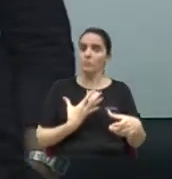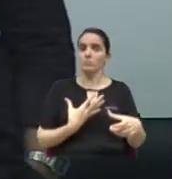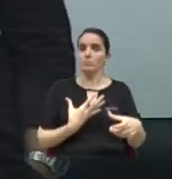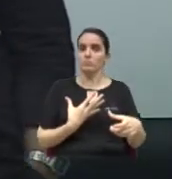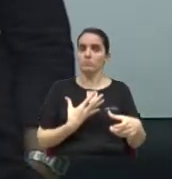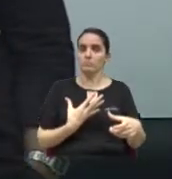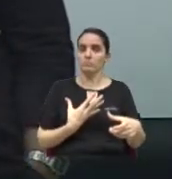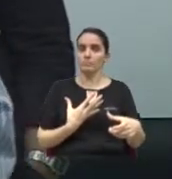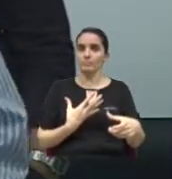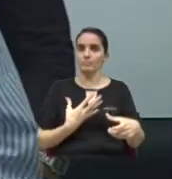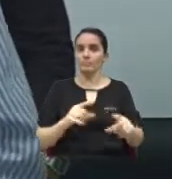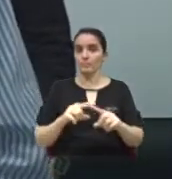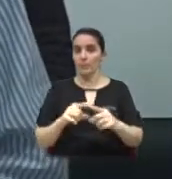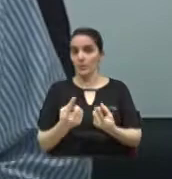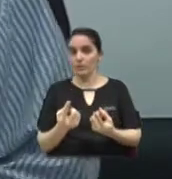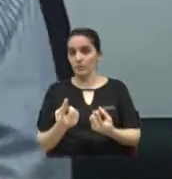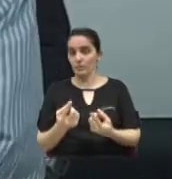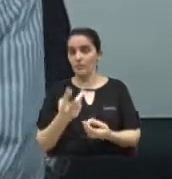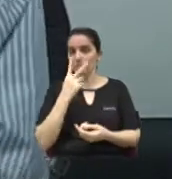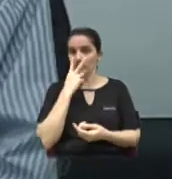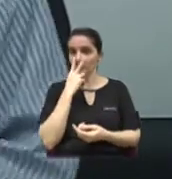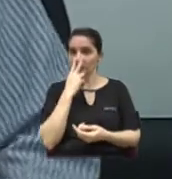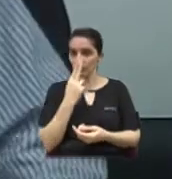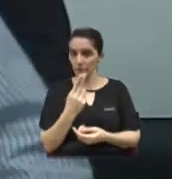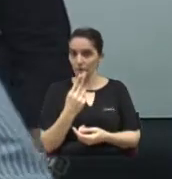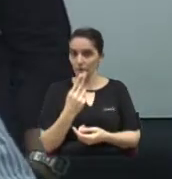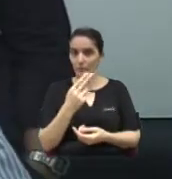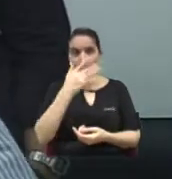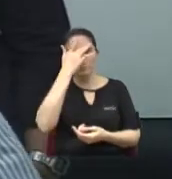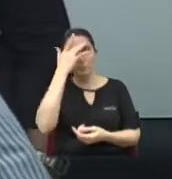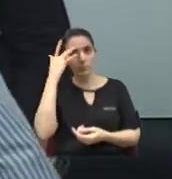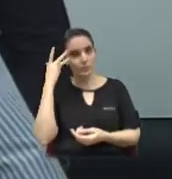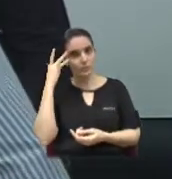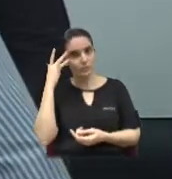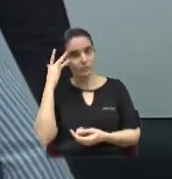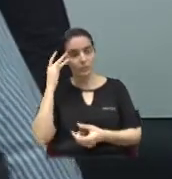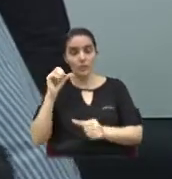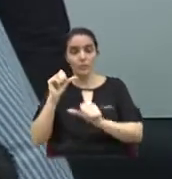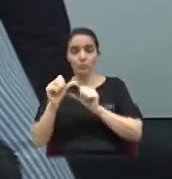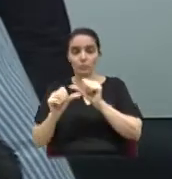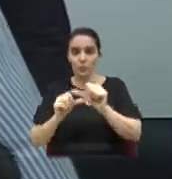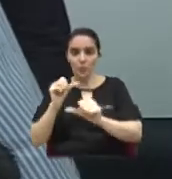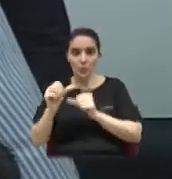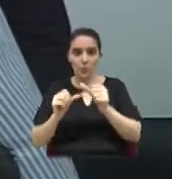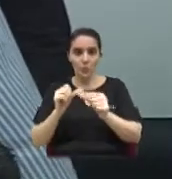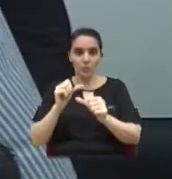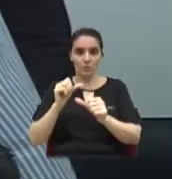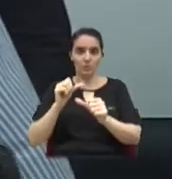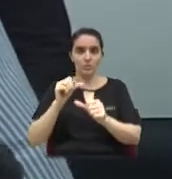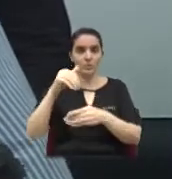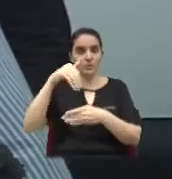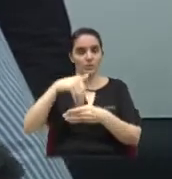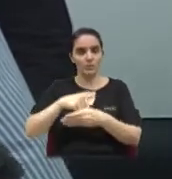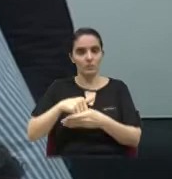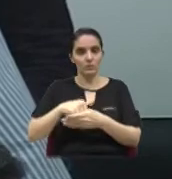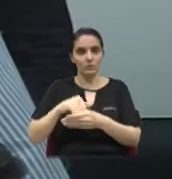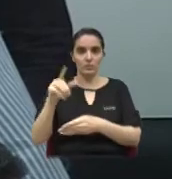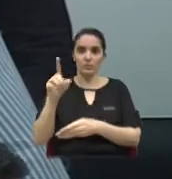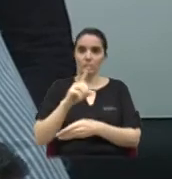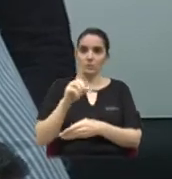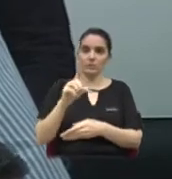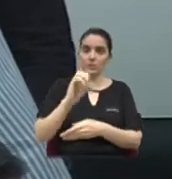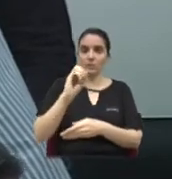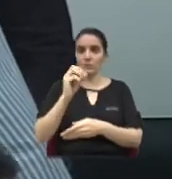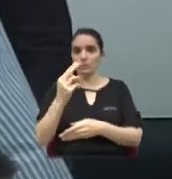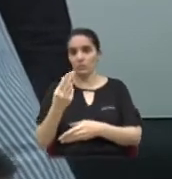Me parece que as pessoas ficam distorcendo que se votamos não, abstenção, é que nós